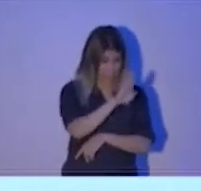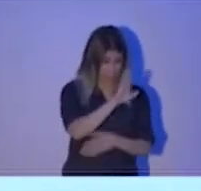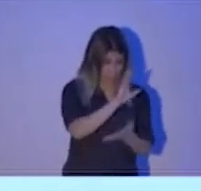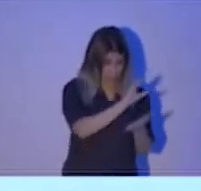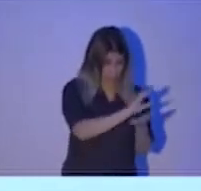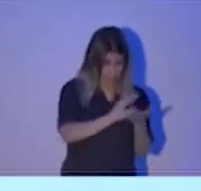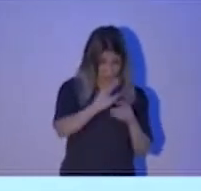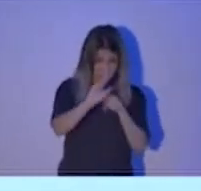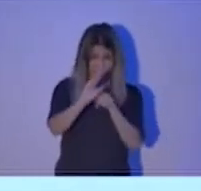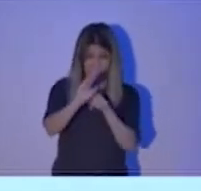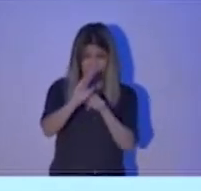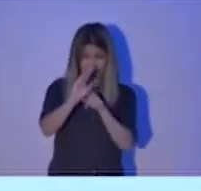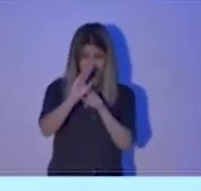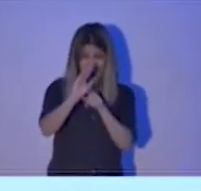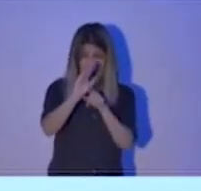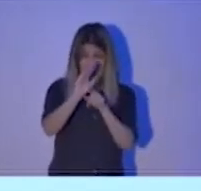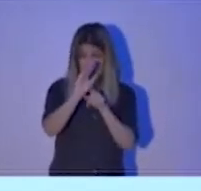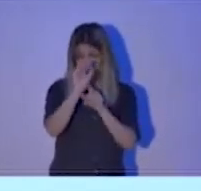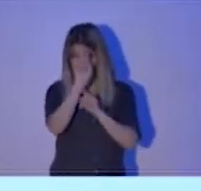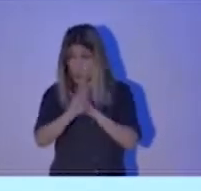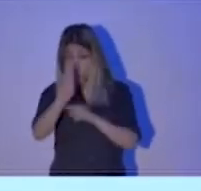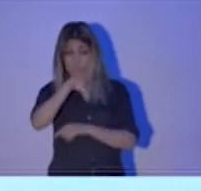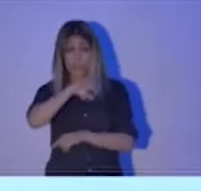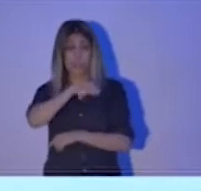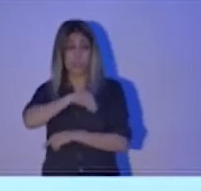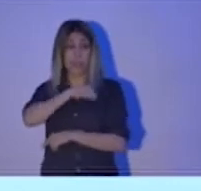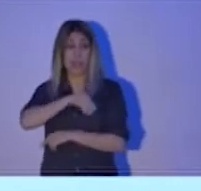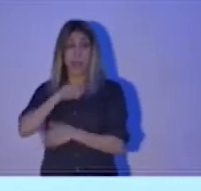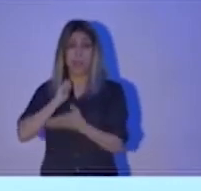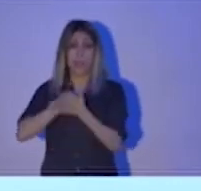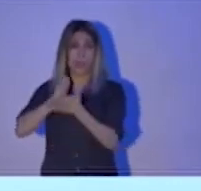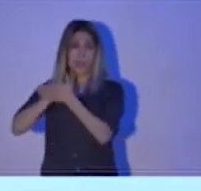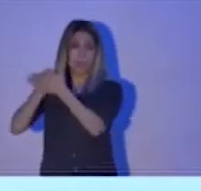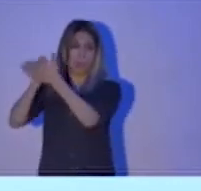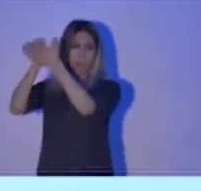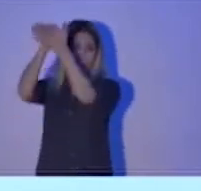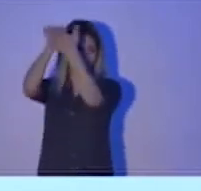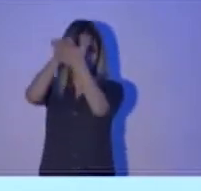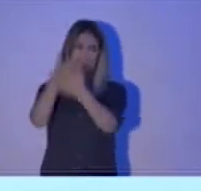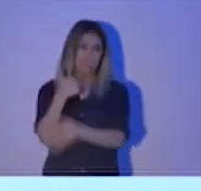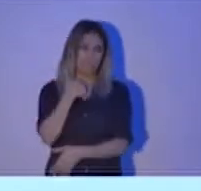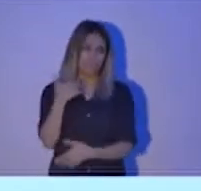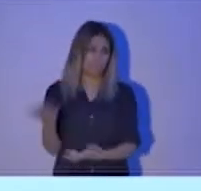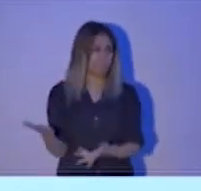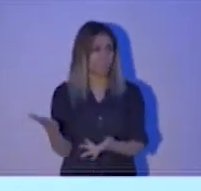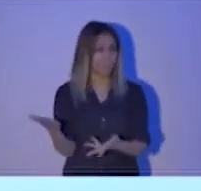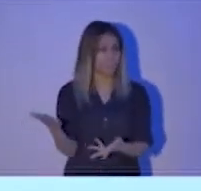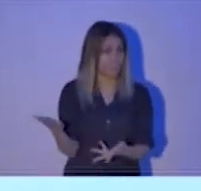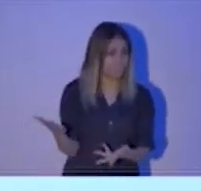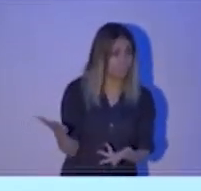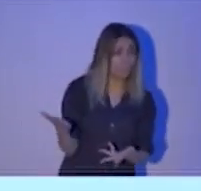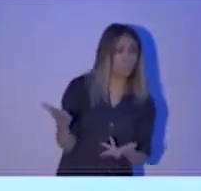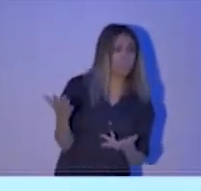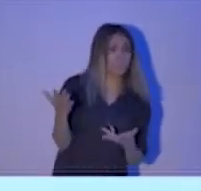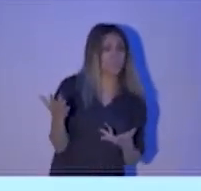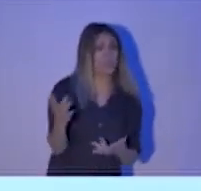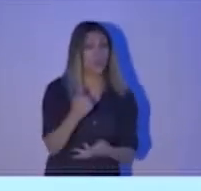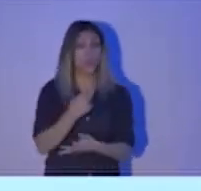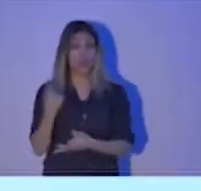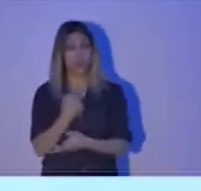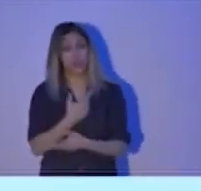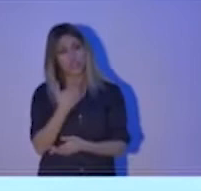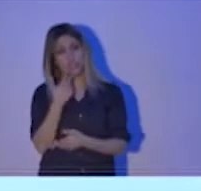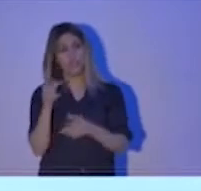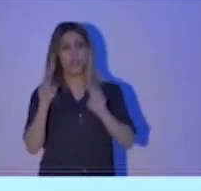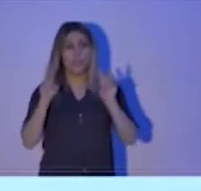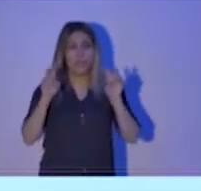arrecadação, o menor potencial de arrecadação, sem o Fundeb, entra no estrangulamento total da educação. E se nós estamos falando